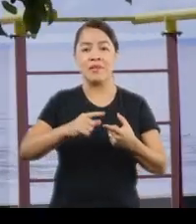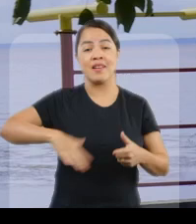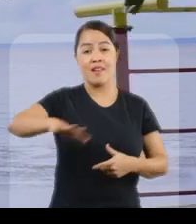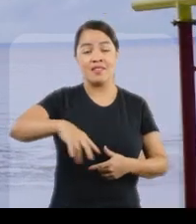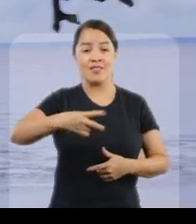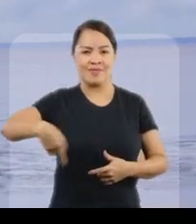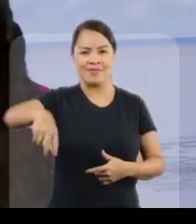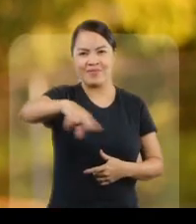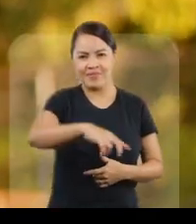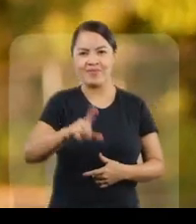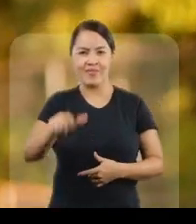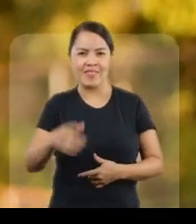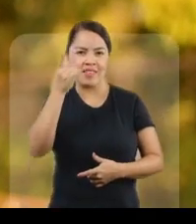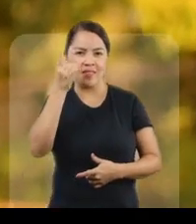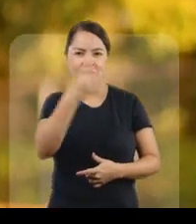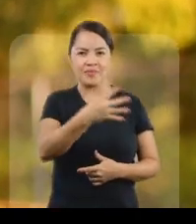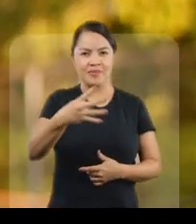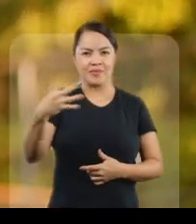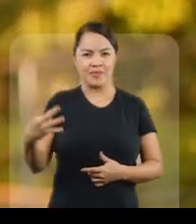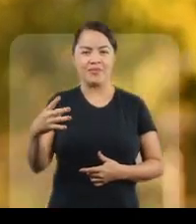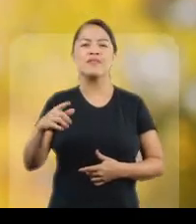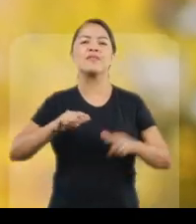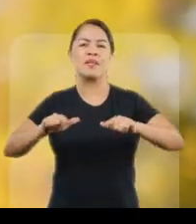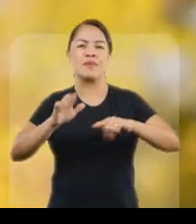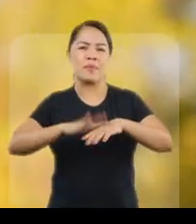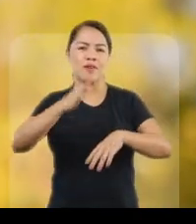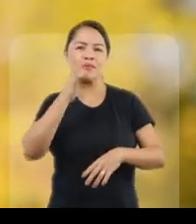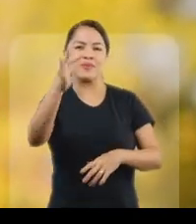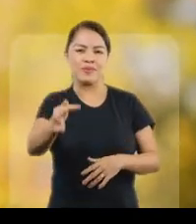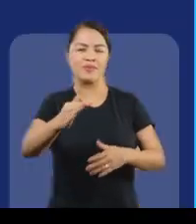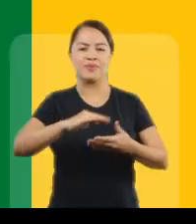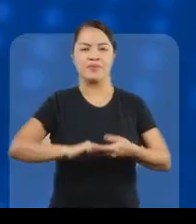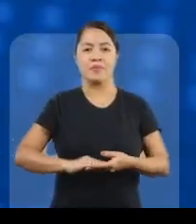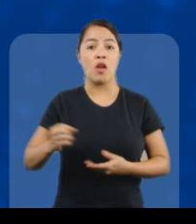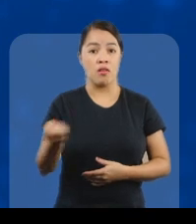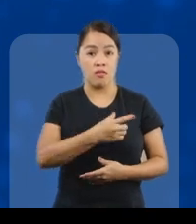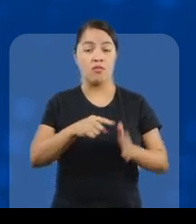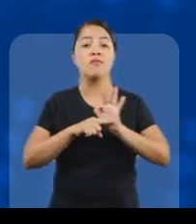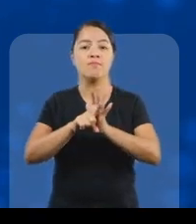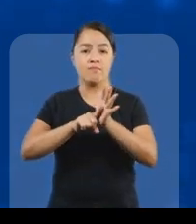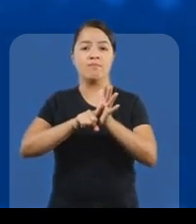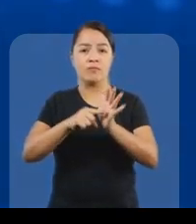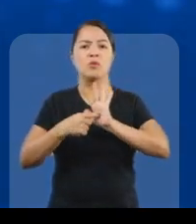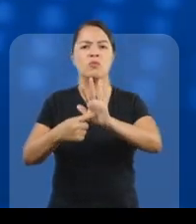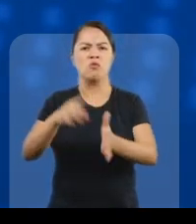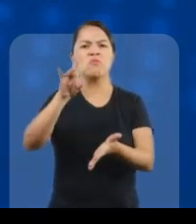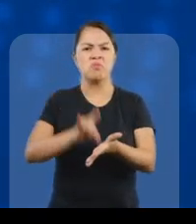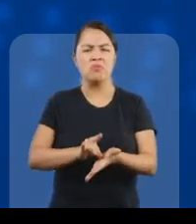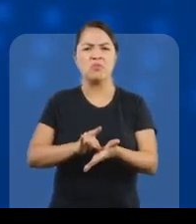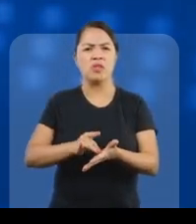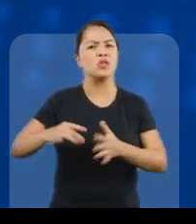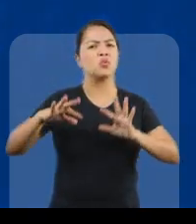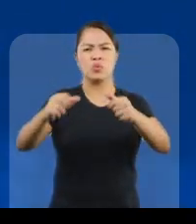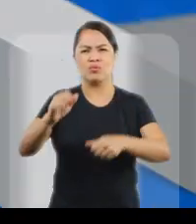até pista de caminhada. É Davi 444, para fazer muito mais! A nova pesquisa IPEC Globo